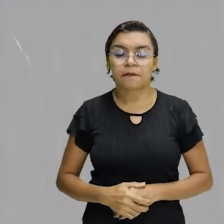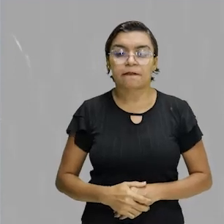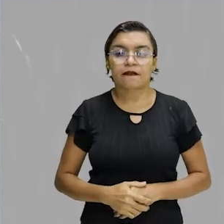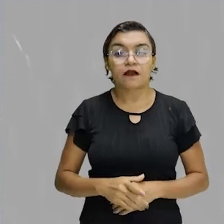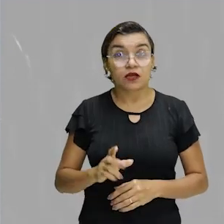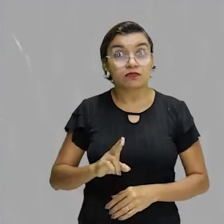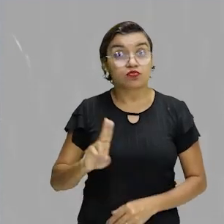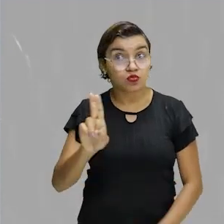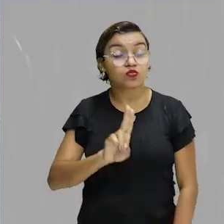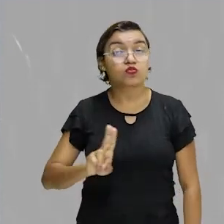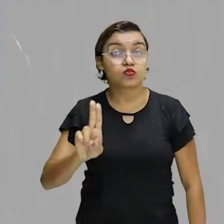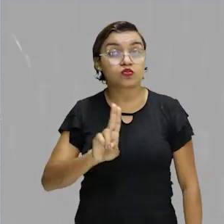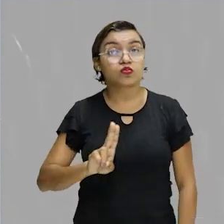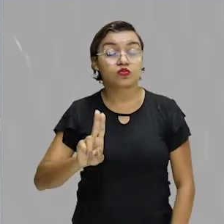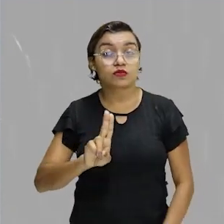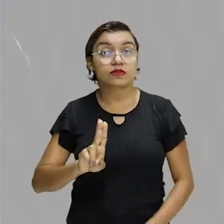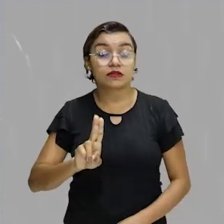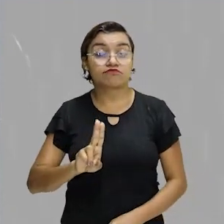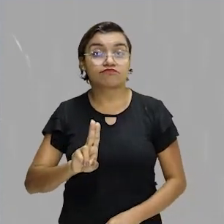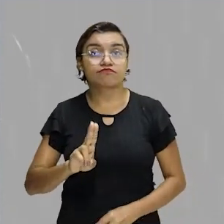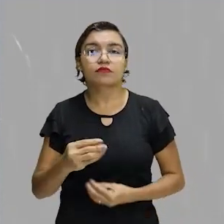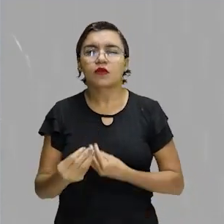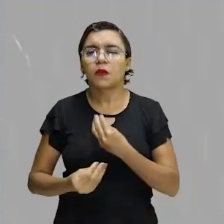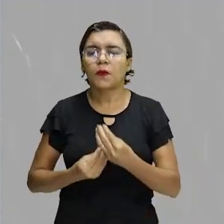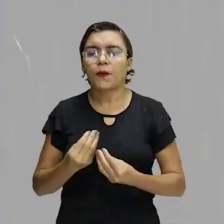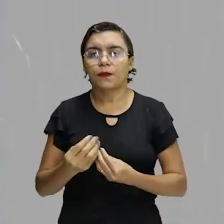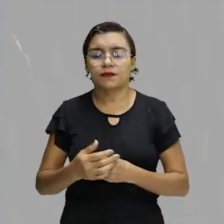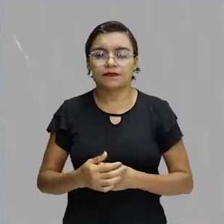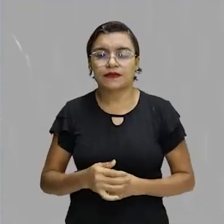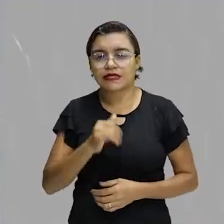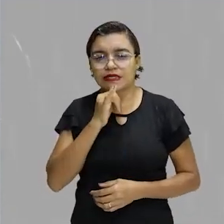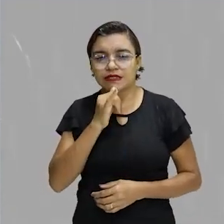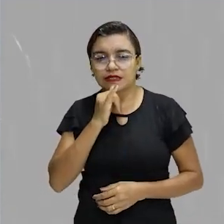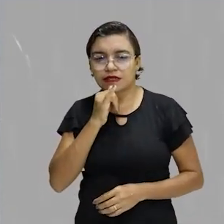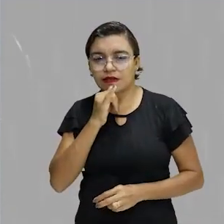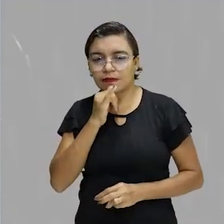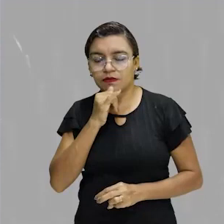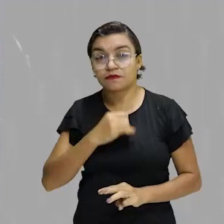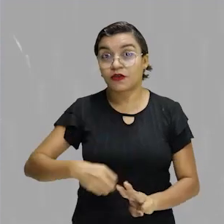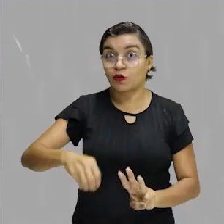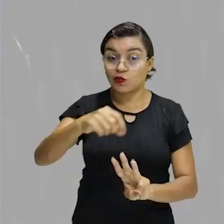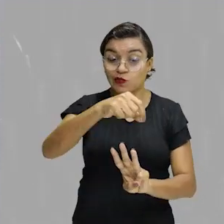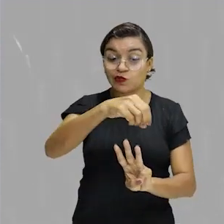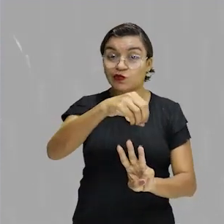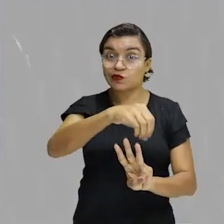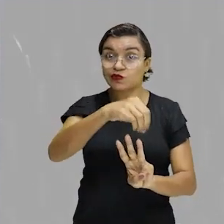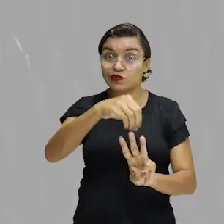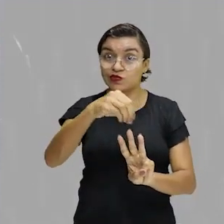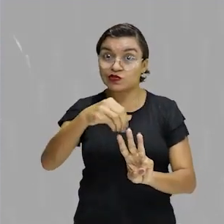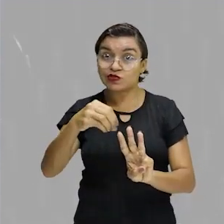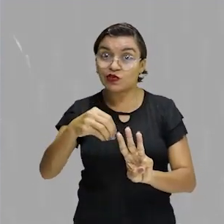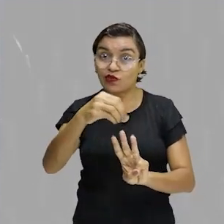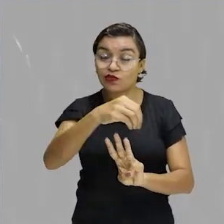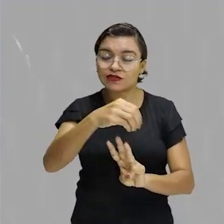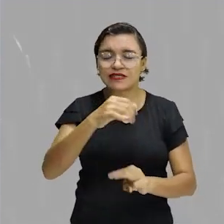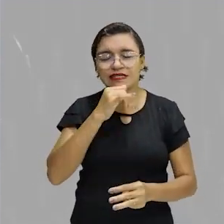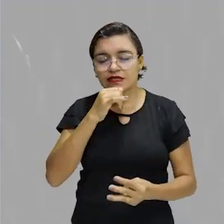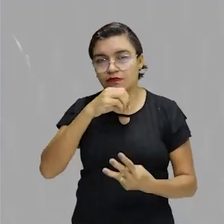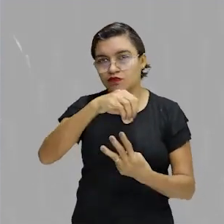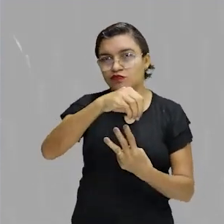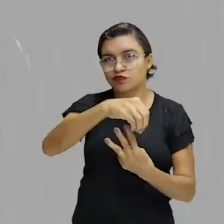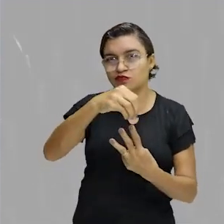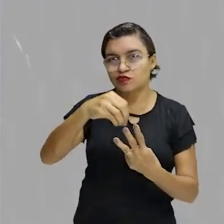muito utilizados. Uma versão disso seria, por exemplo, os stories que nós vemos nas redes sociais. A pessoa faz uma